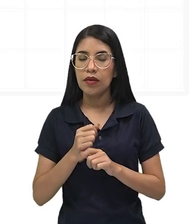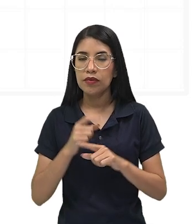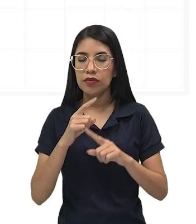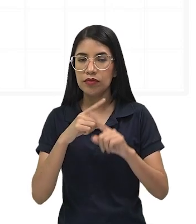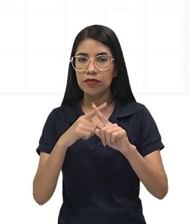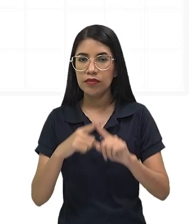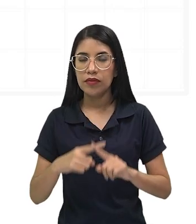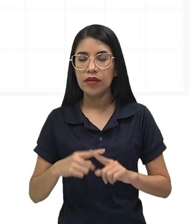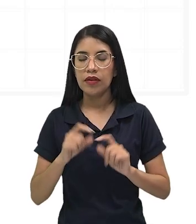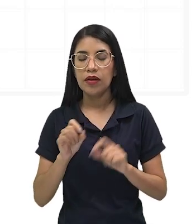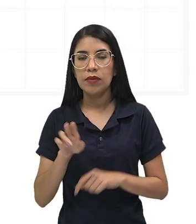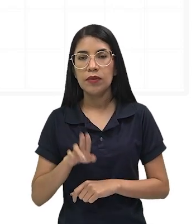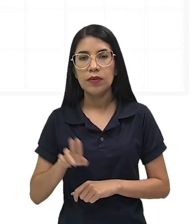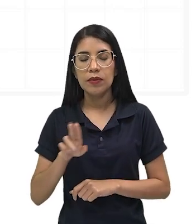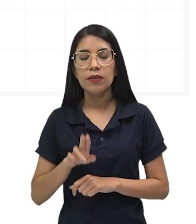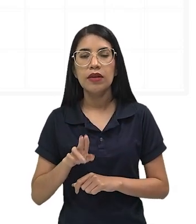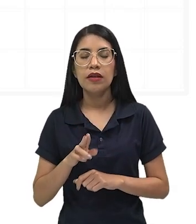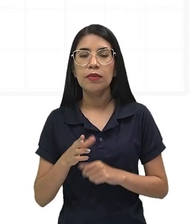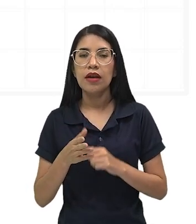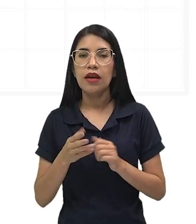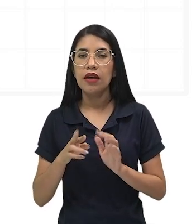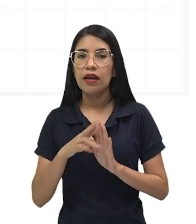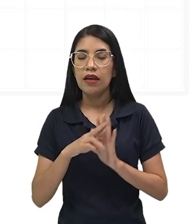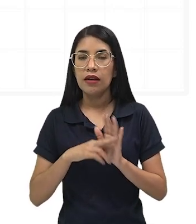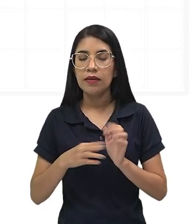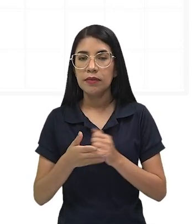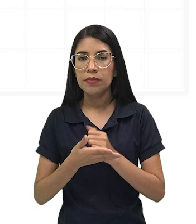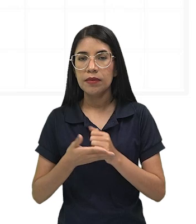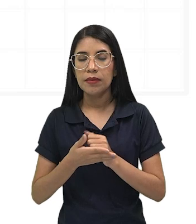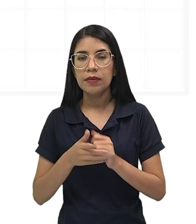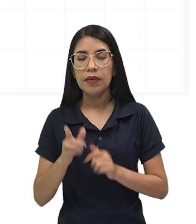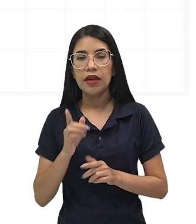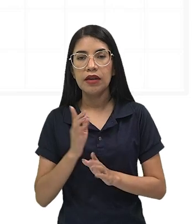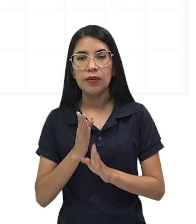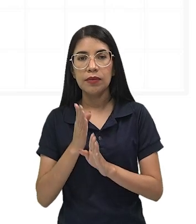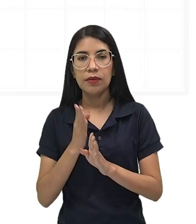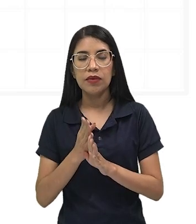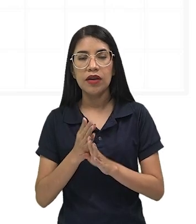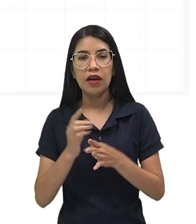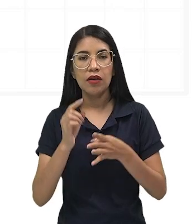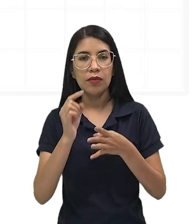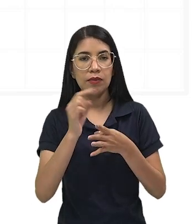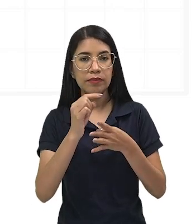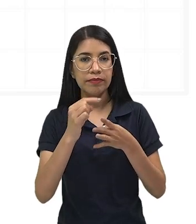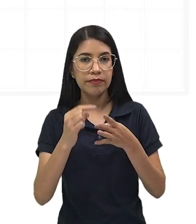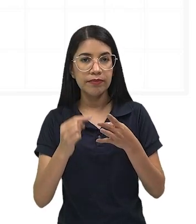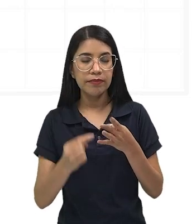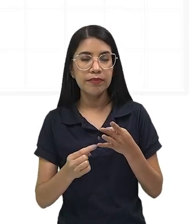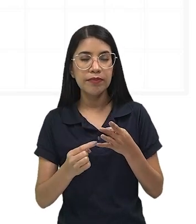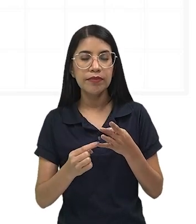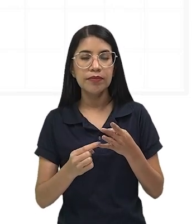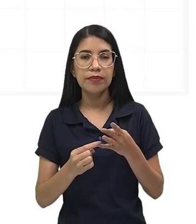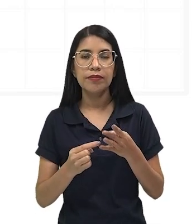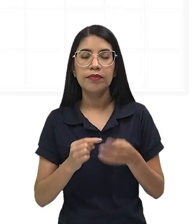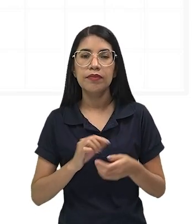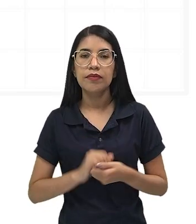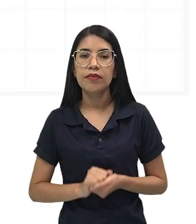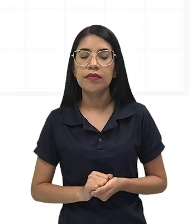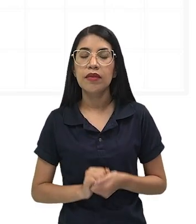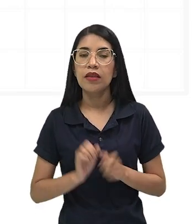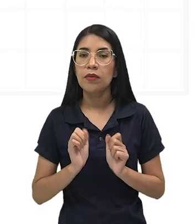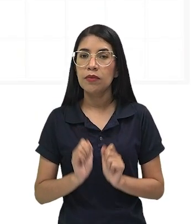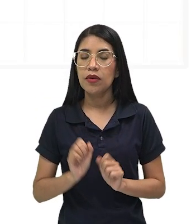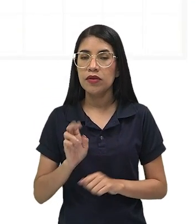usar a propriedade fundamental das proporções para determinar uma das 4 medidas. Ou seja,